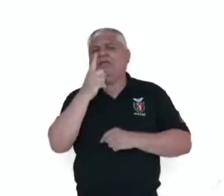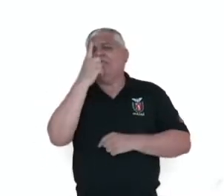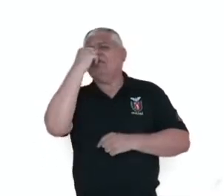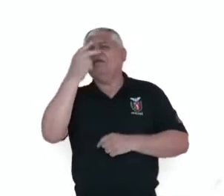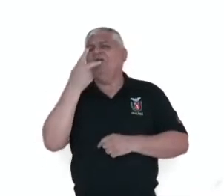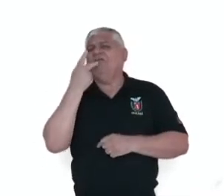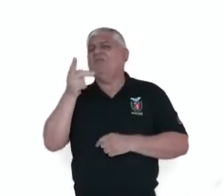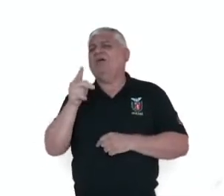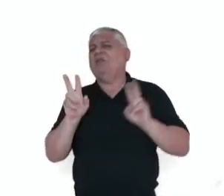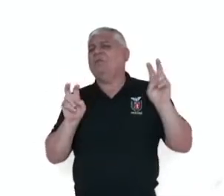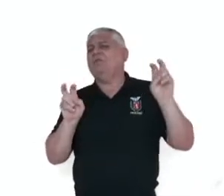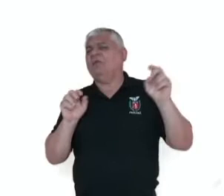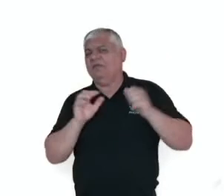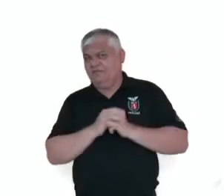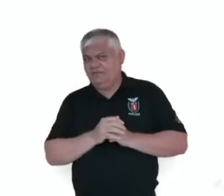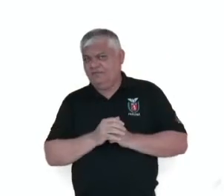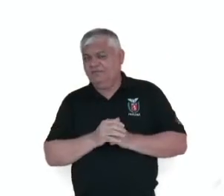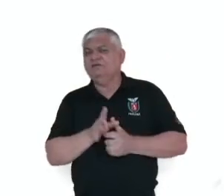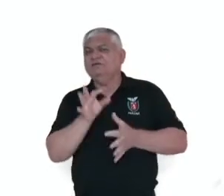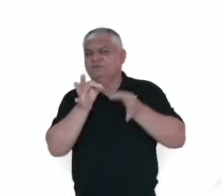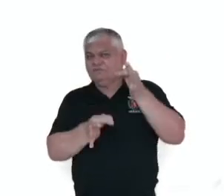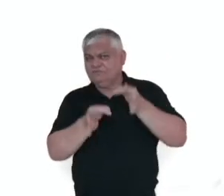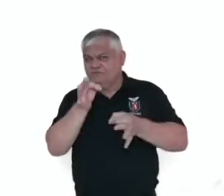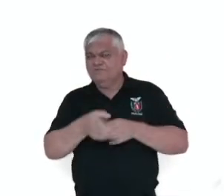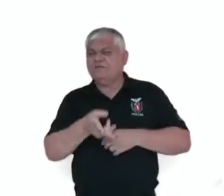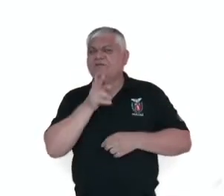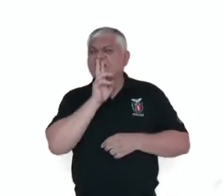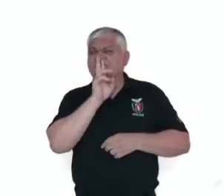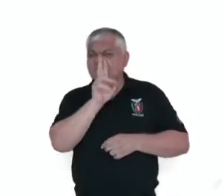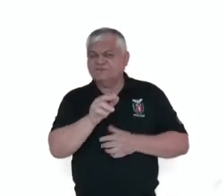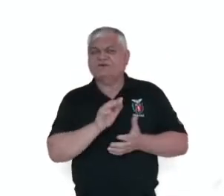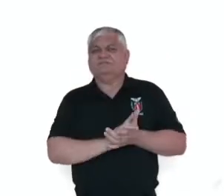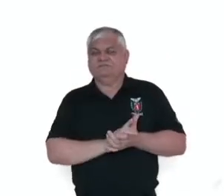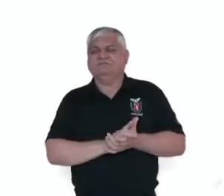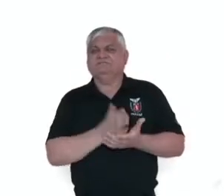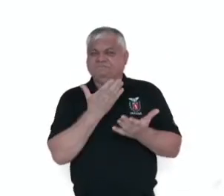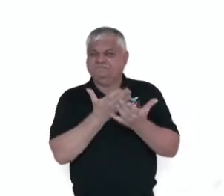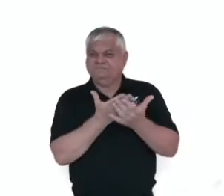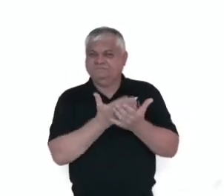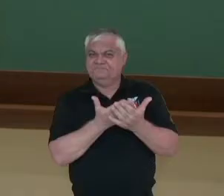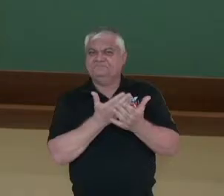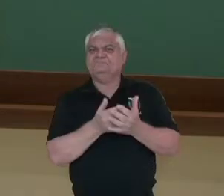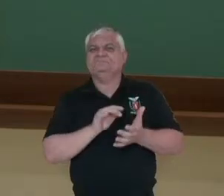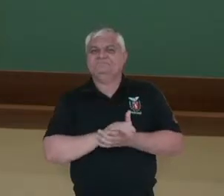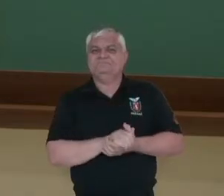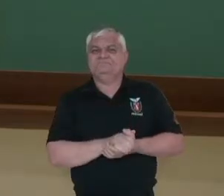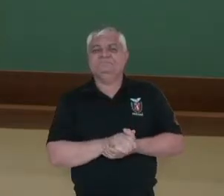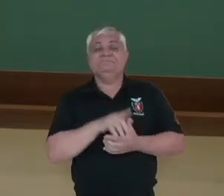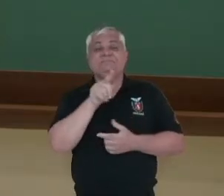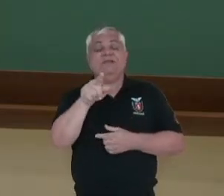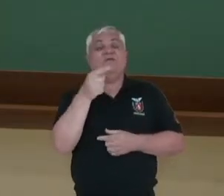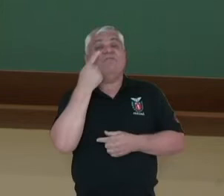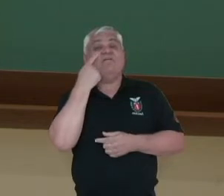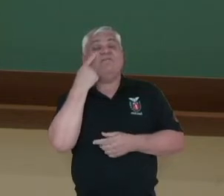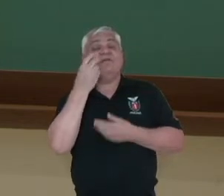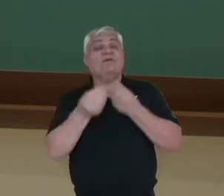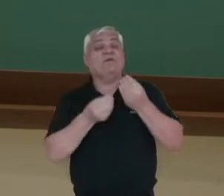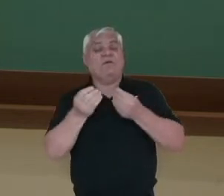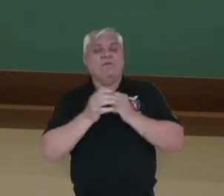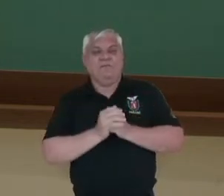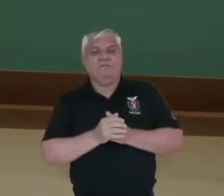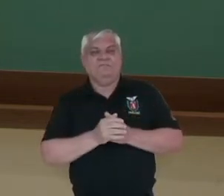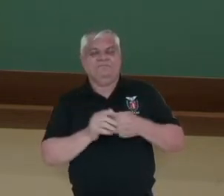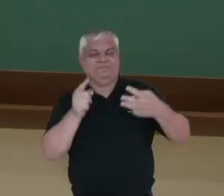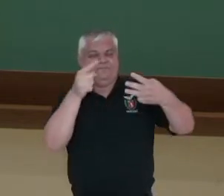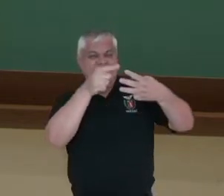dirige essa crítica? Justifique a sua resposta a partir do que estudamos até agora. Então vocês vão ver, dentre aquelas